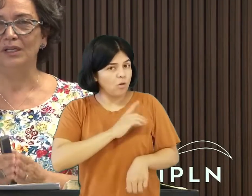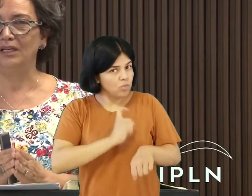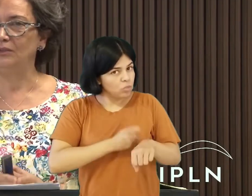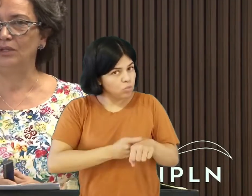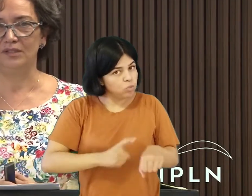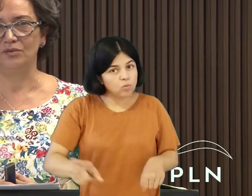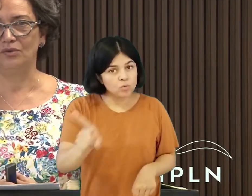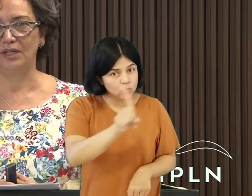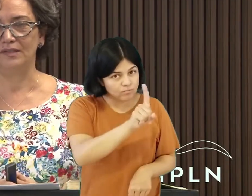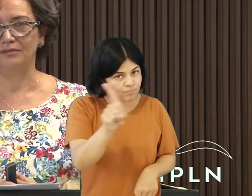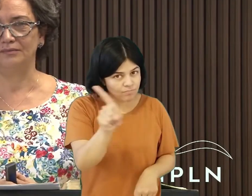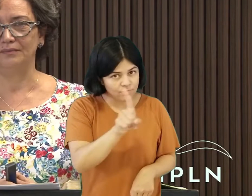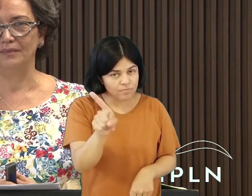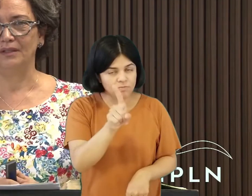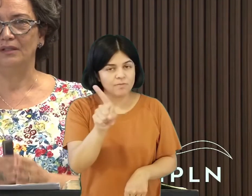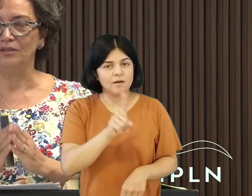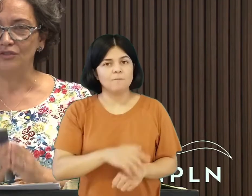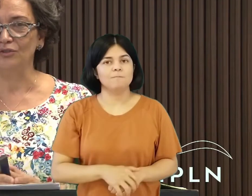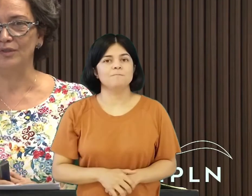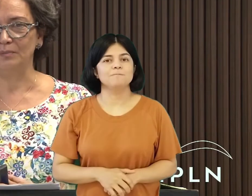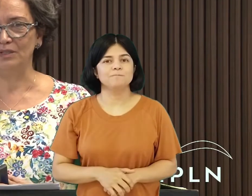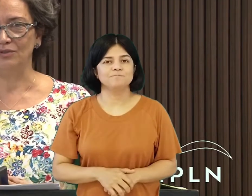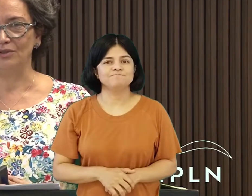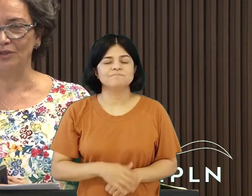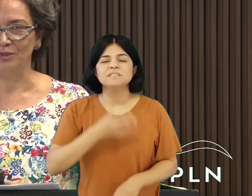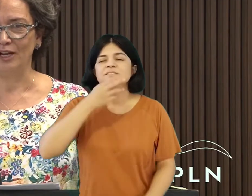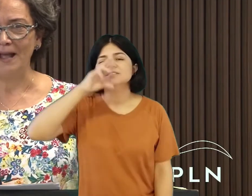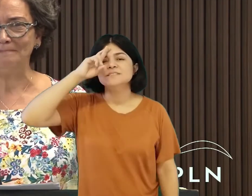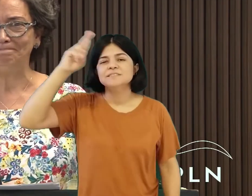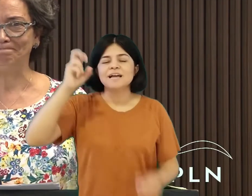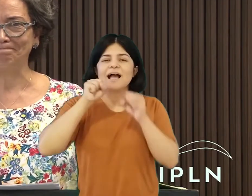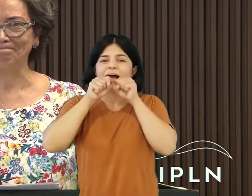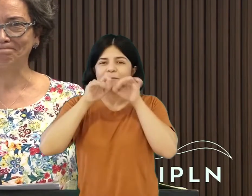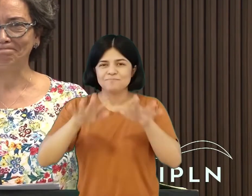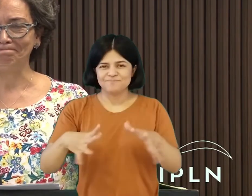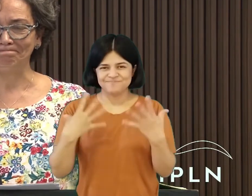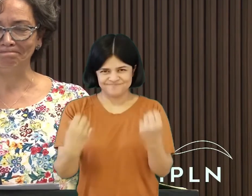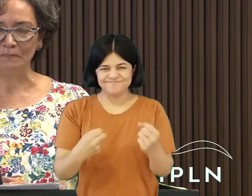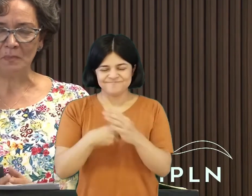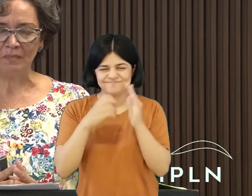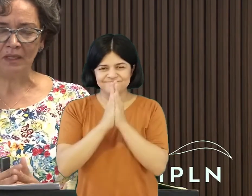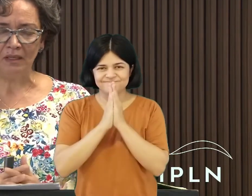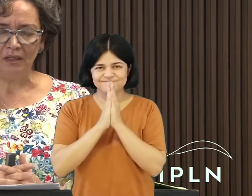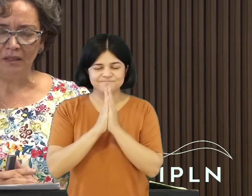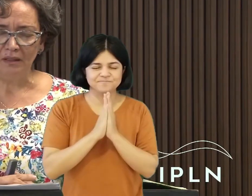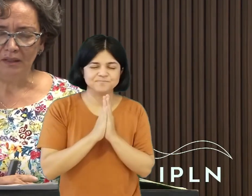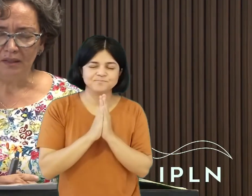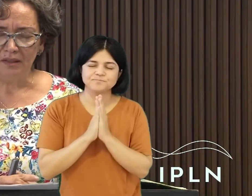Não endureçam o coração. Que o Senhor nos abençoe. Vamos orar?